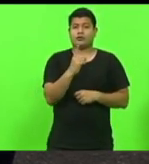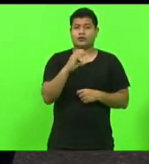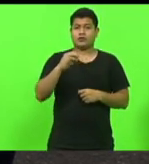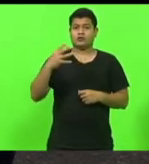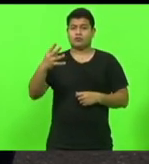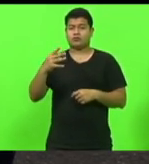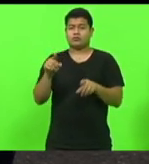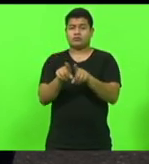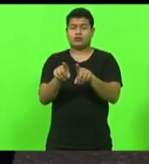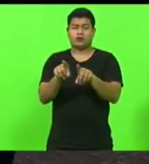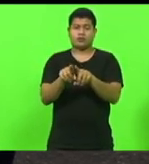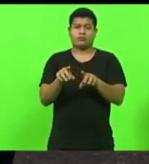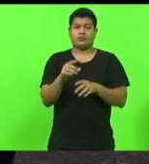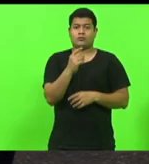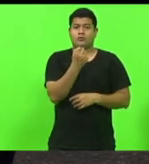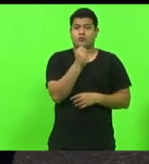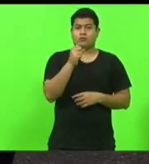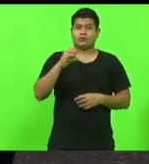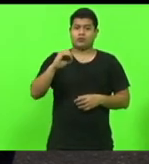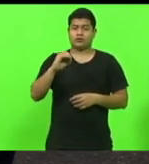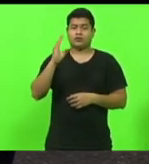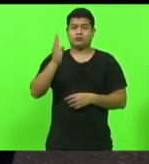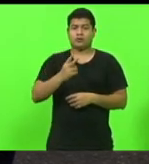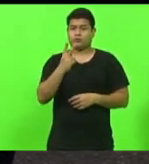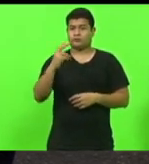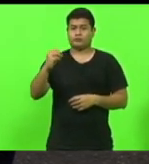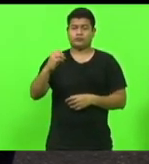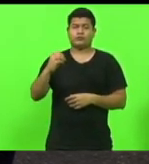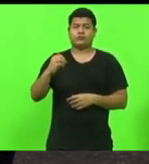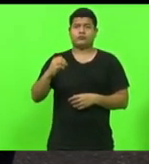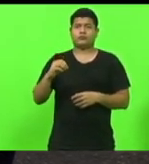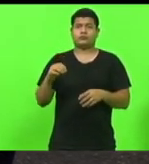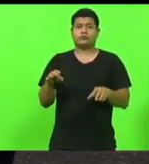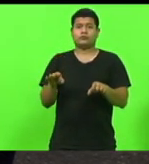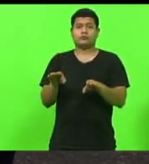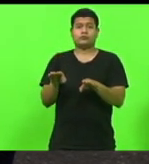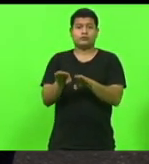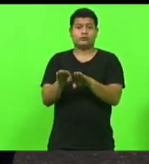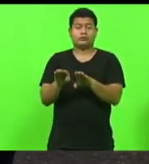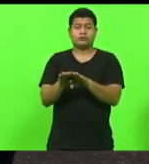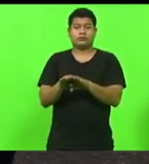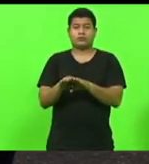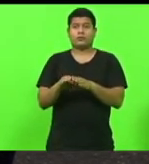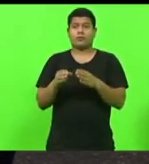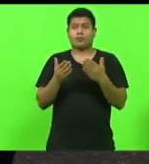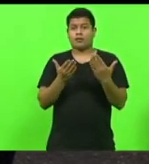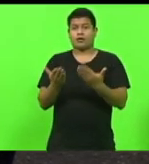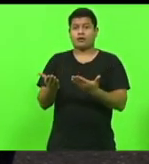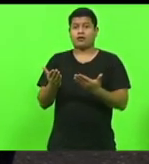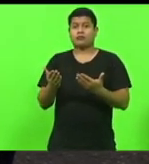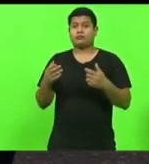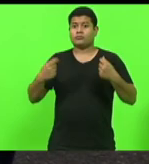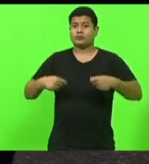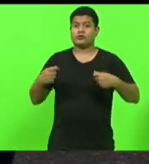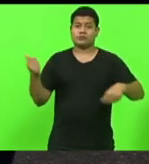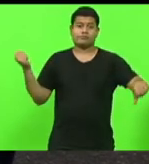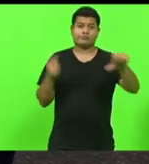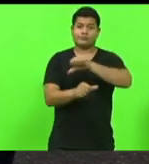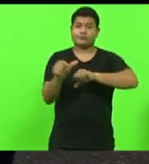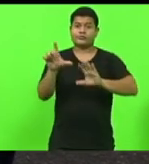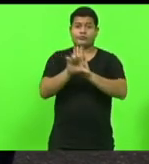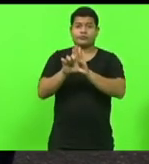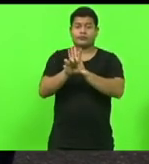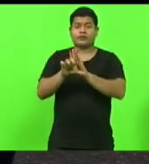Emenda Constitucional 80 de 2020, e da premente necessidade de inovação legislativa para